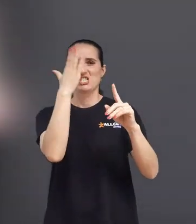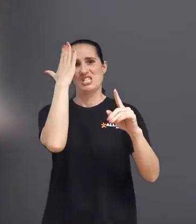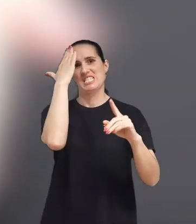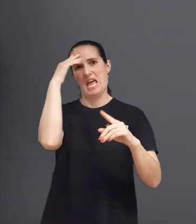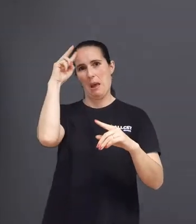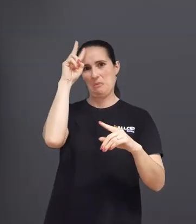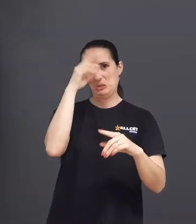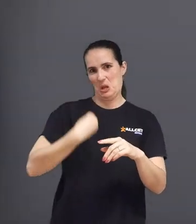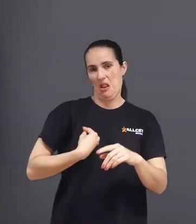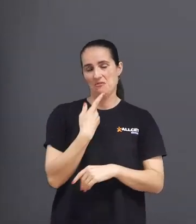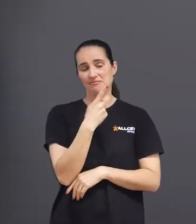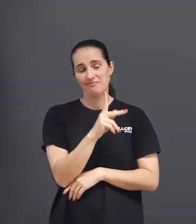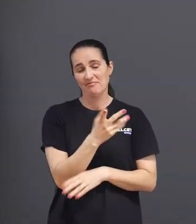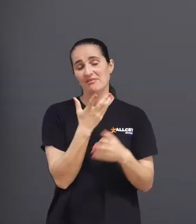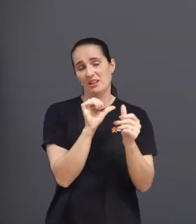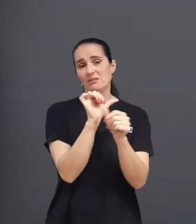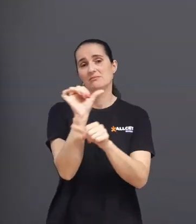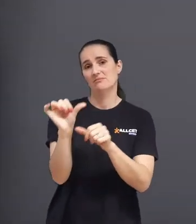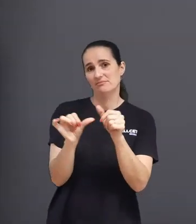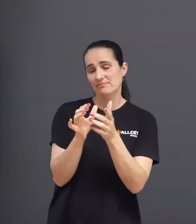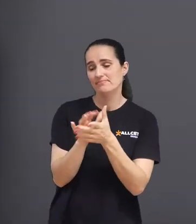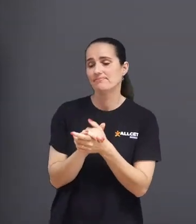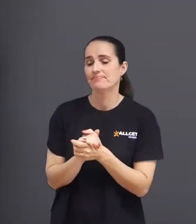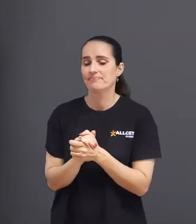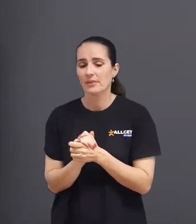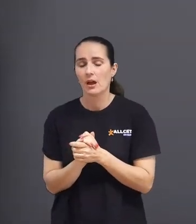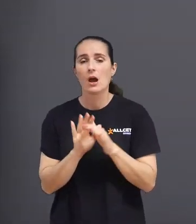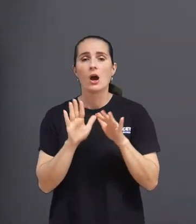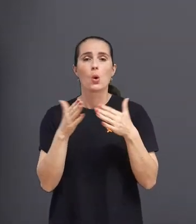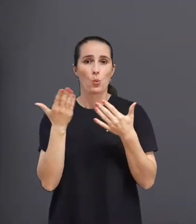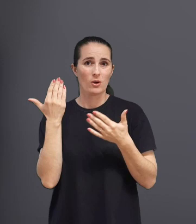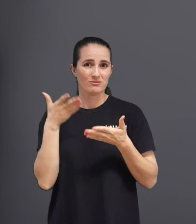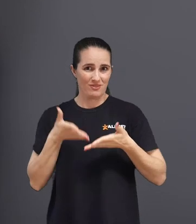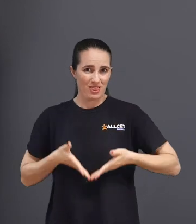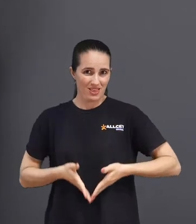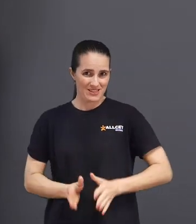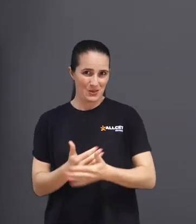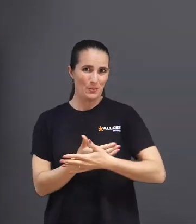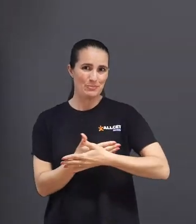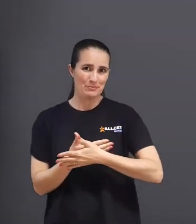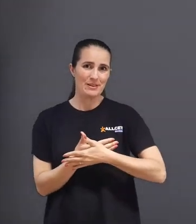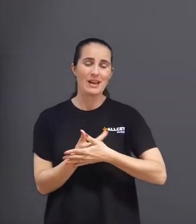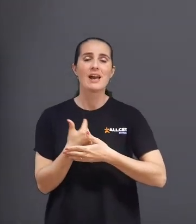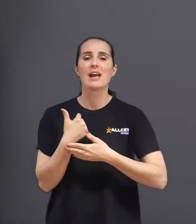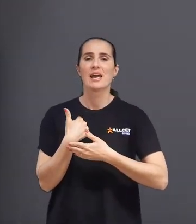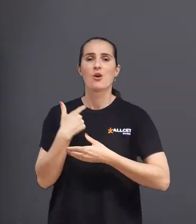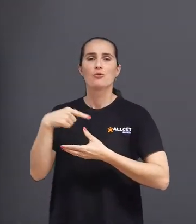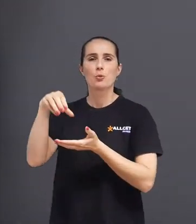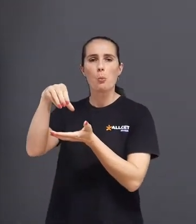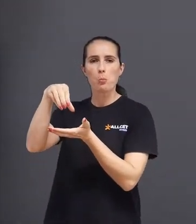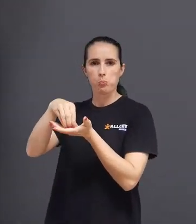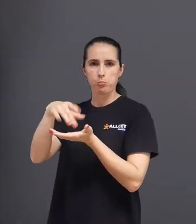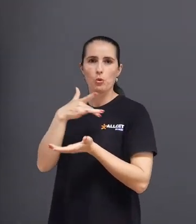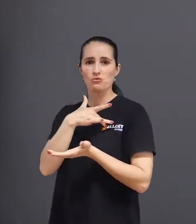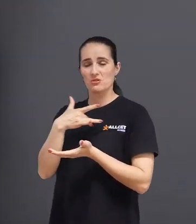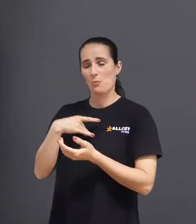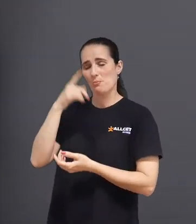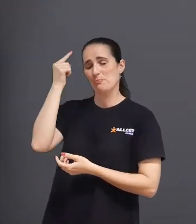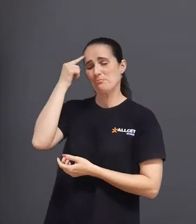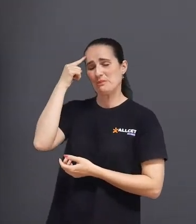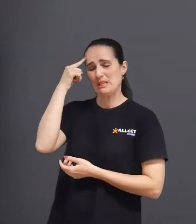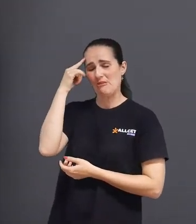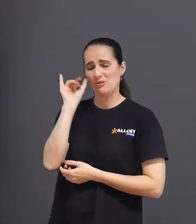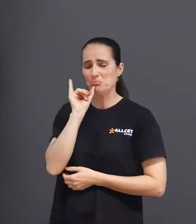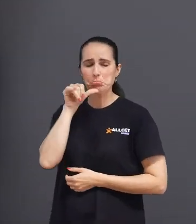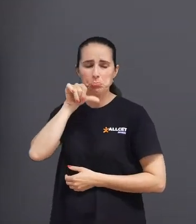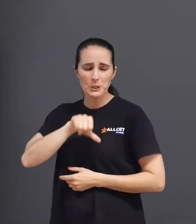fosse trabalhar e eu sustentasse tudo. No CAPES, tanto os psiquiatras quanto os psicólogos, eles foram